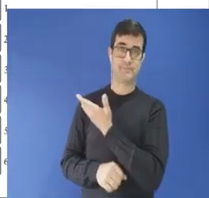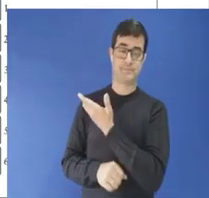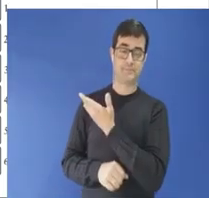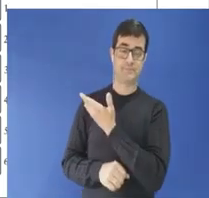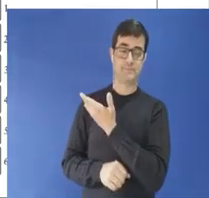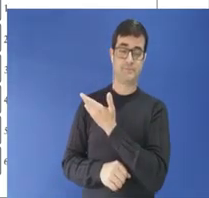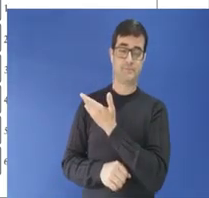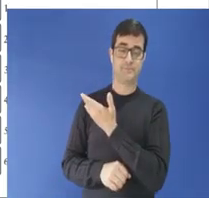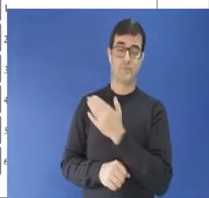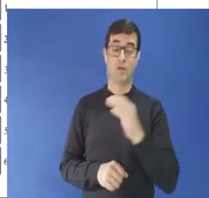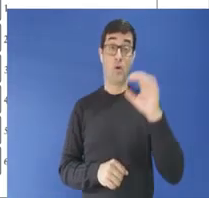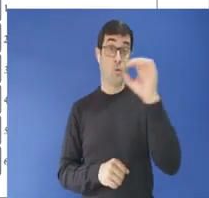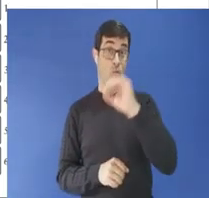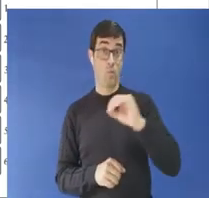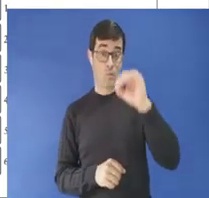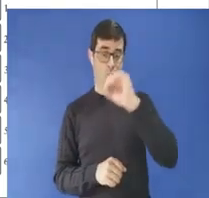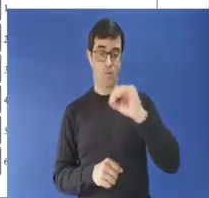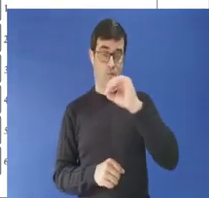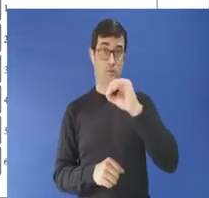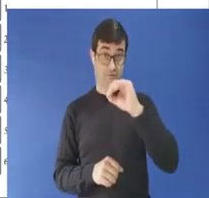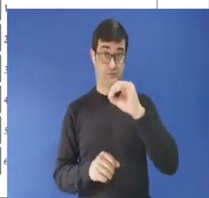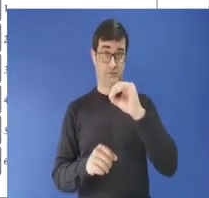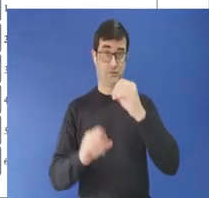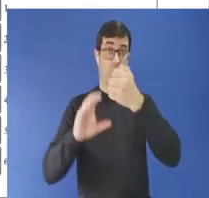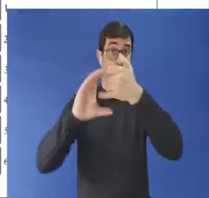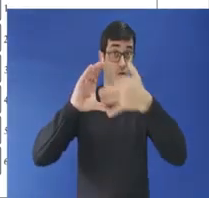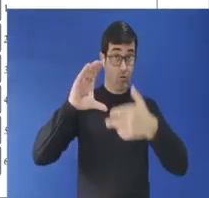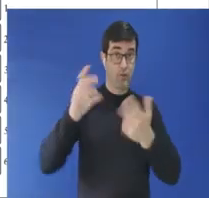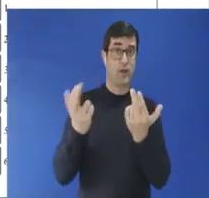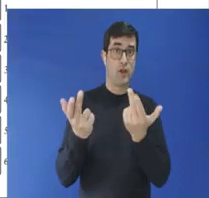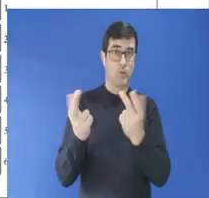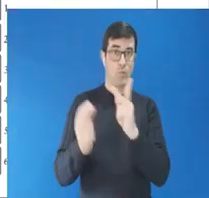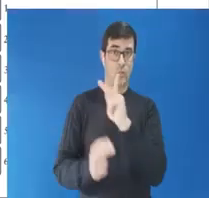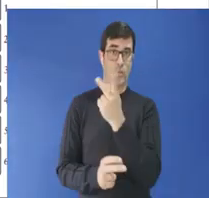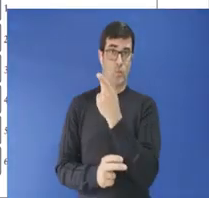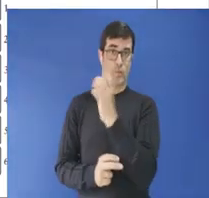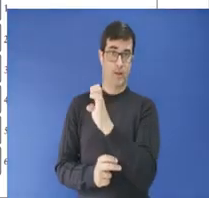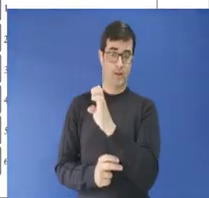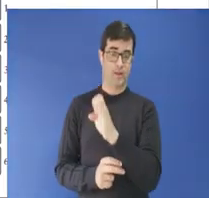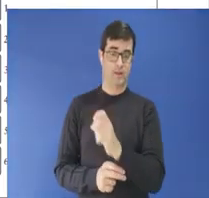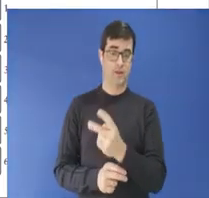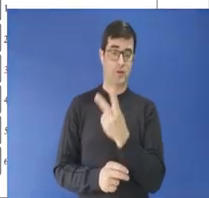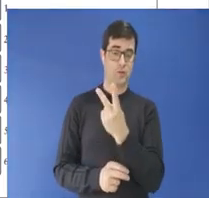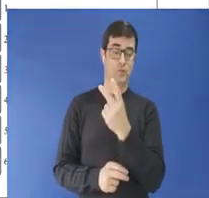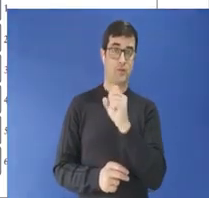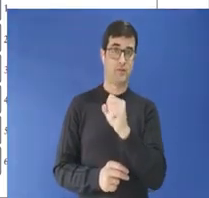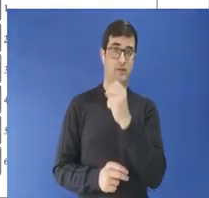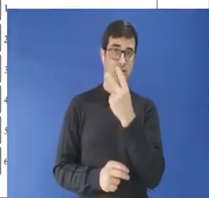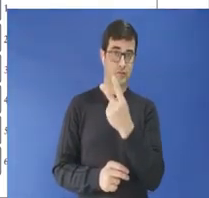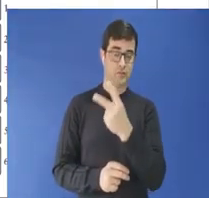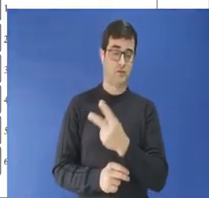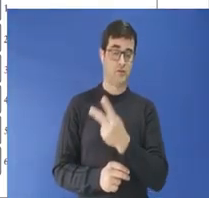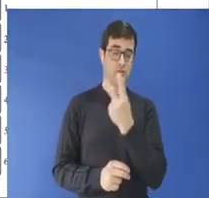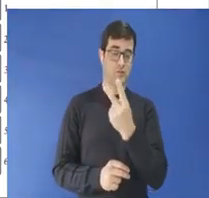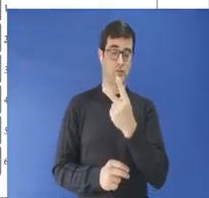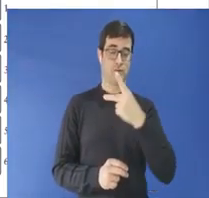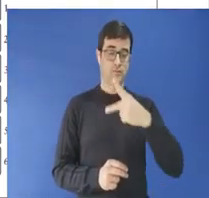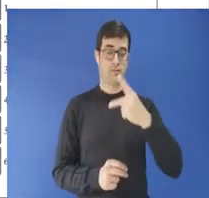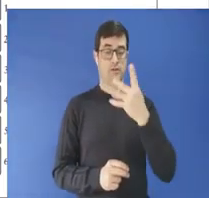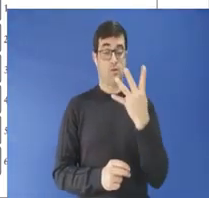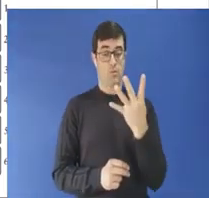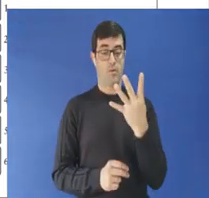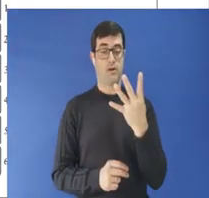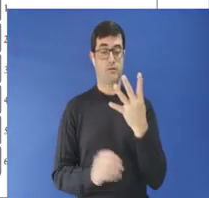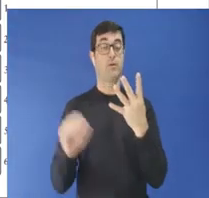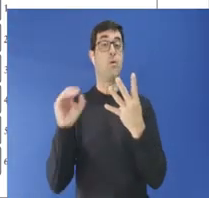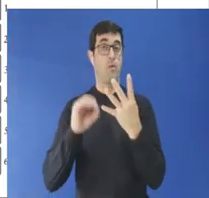mais 2s2, 2p4 no caso do oxigênio. O flúor, a do hélio, mais